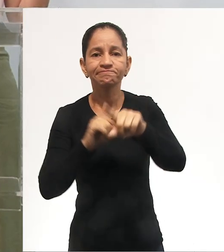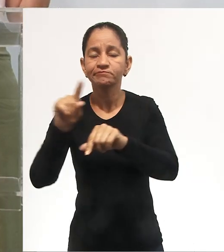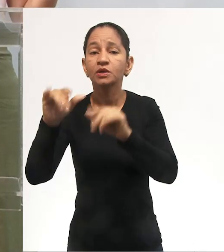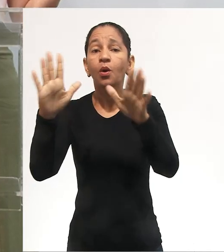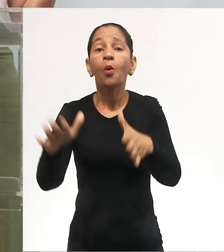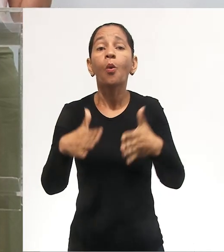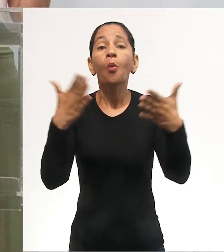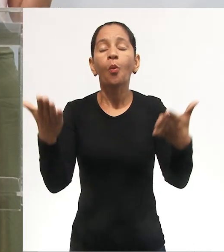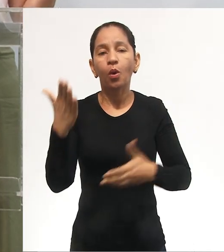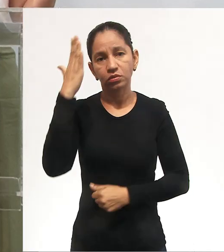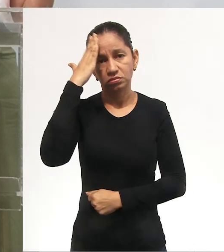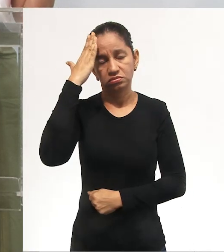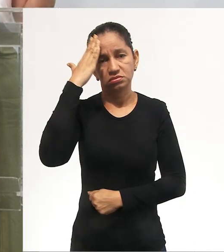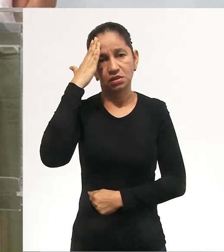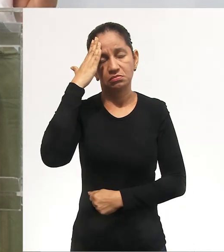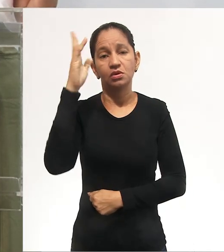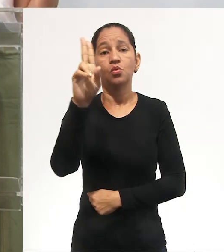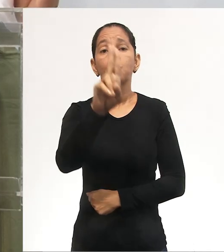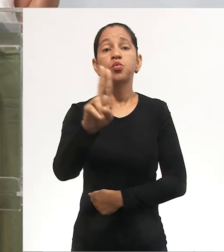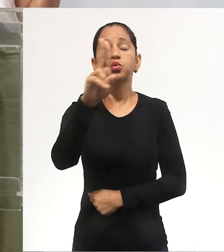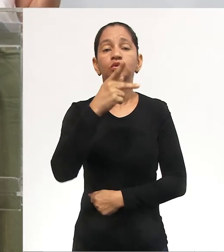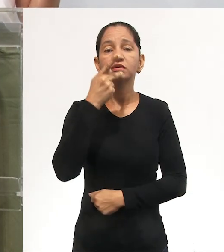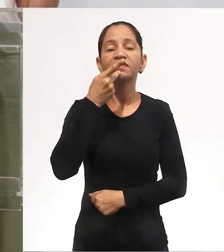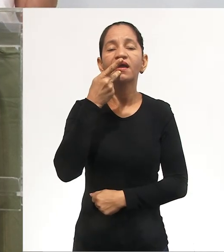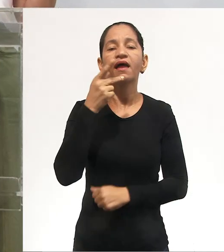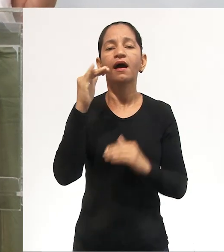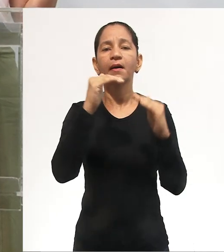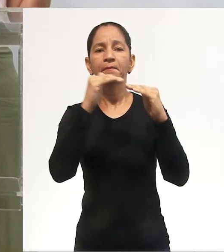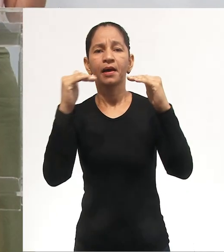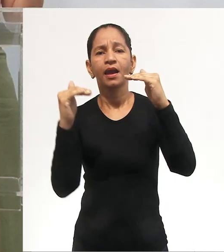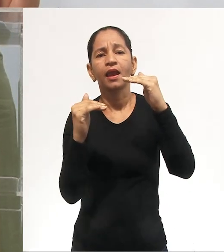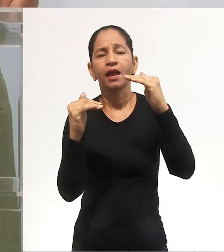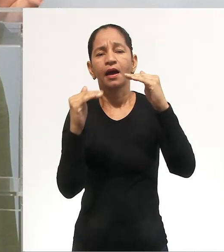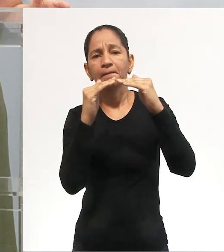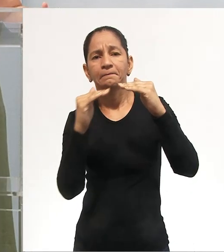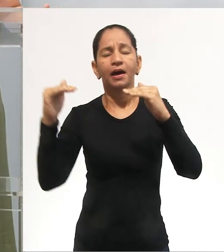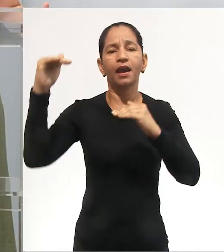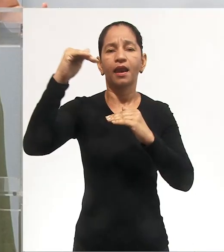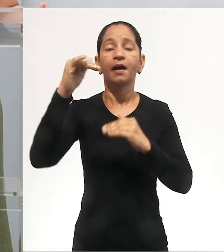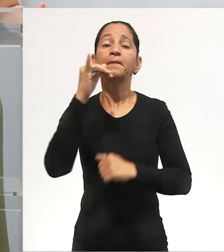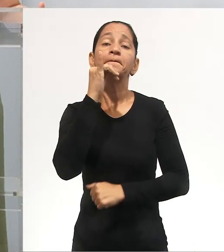ter essa questão da diferença, né, dos níveis de